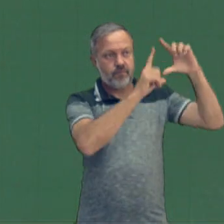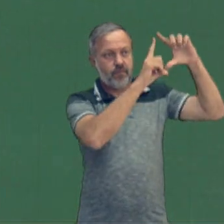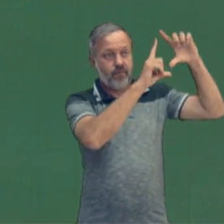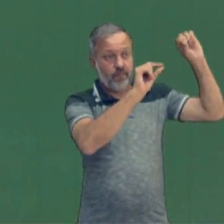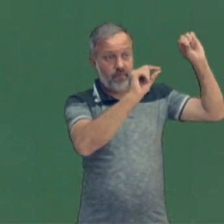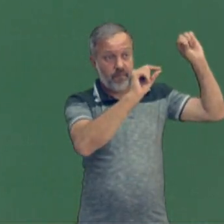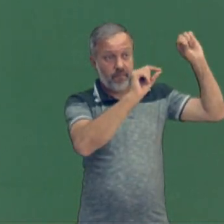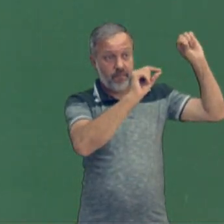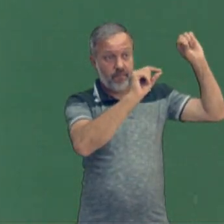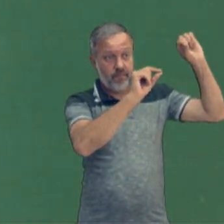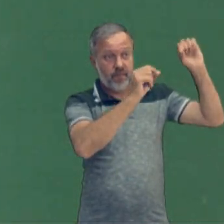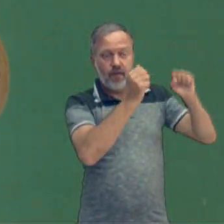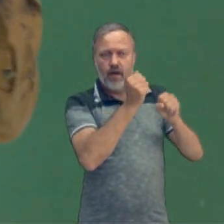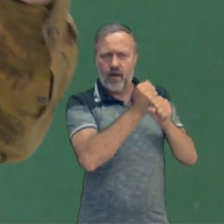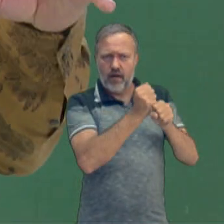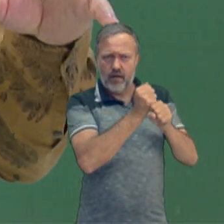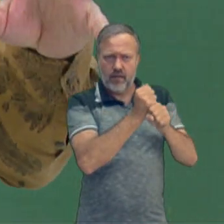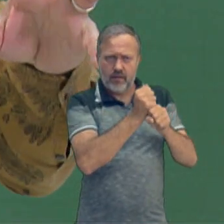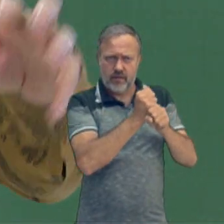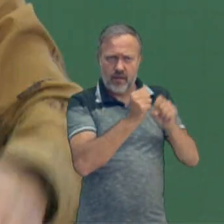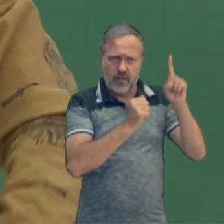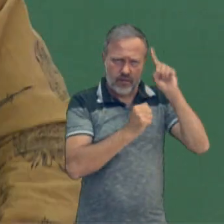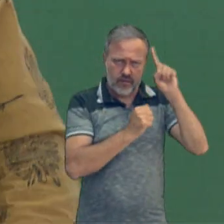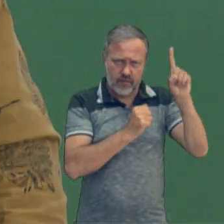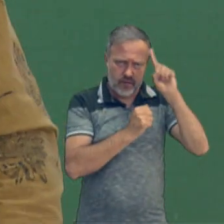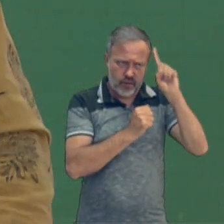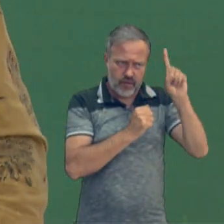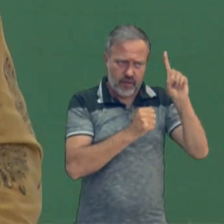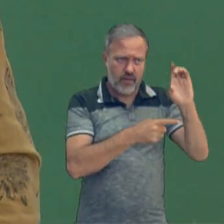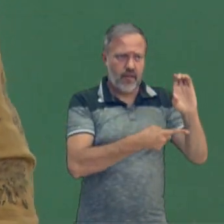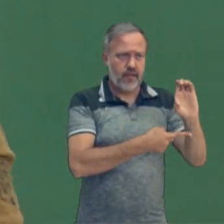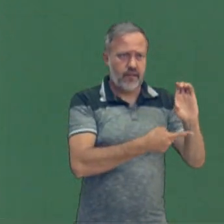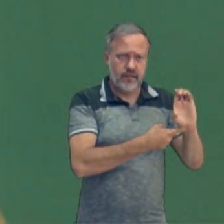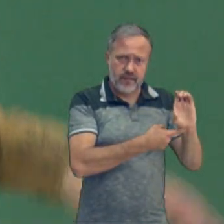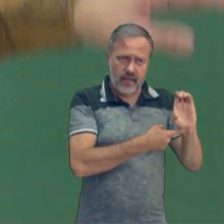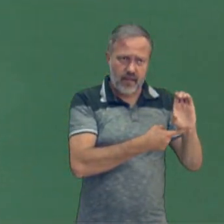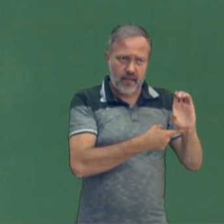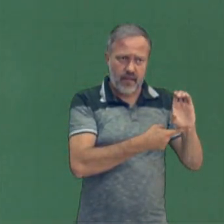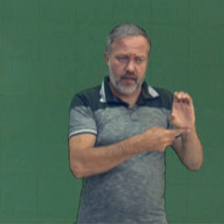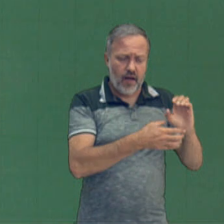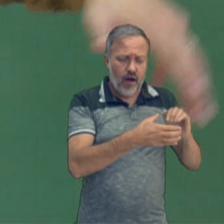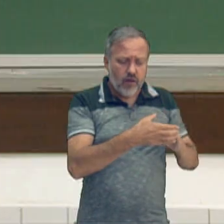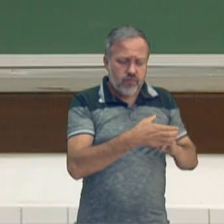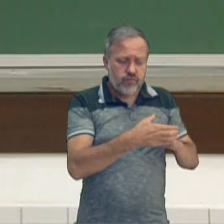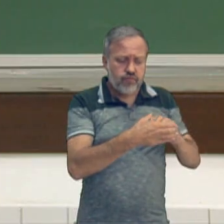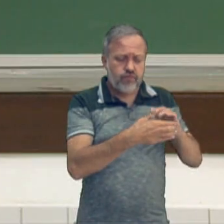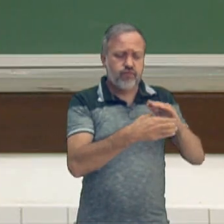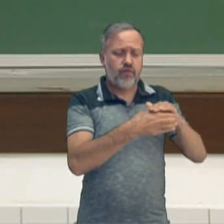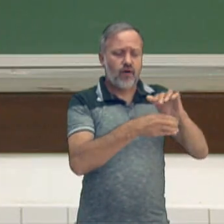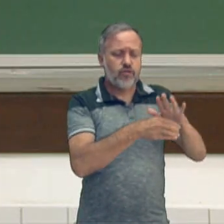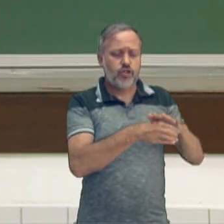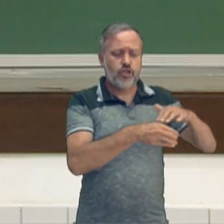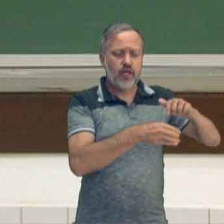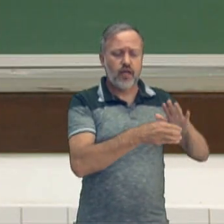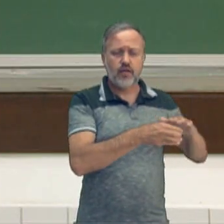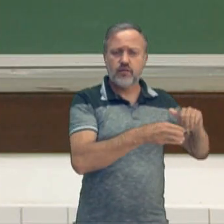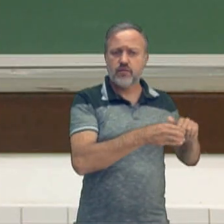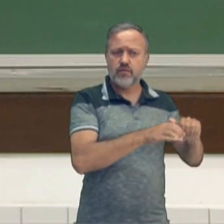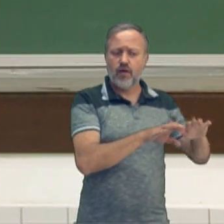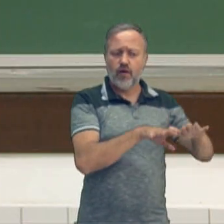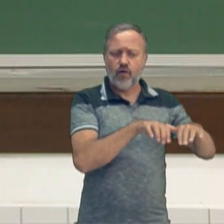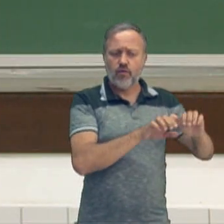número 3, o calendário mais antigo já encontrado, inclusive foi recentemente, é um calendário mesolítico, um